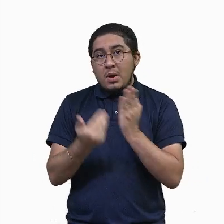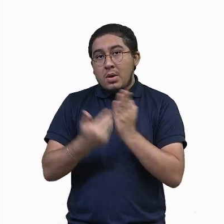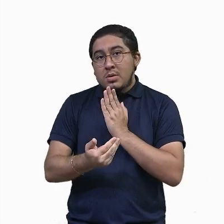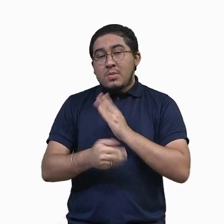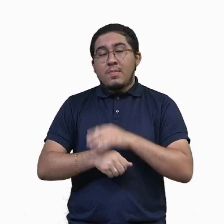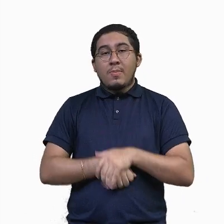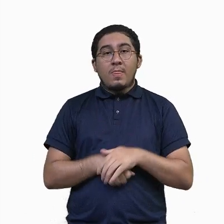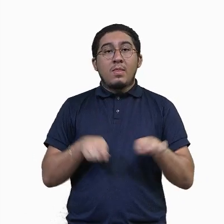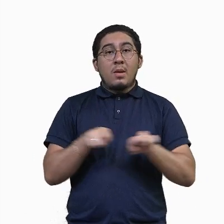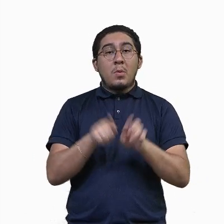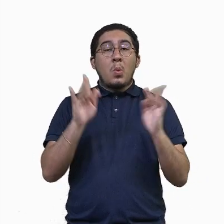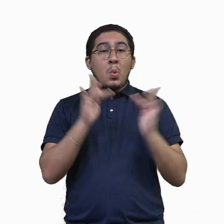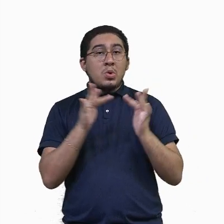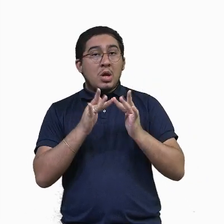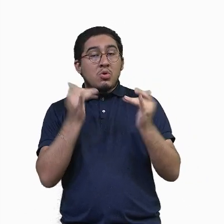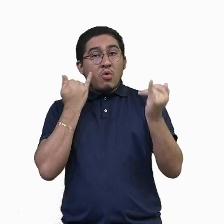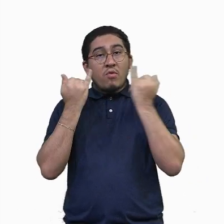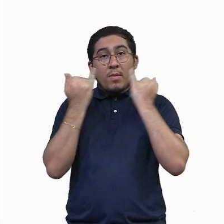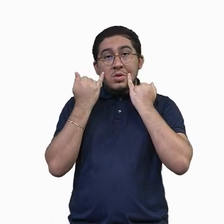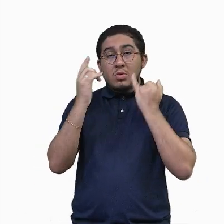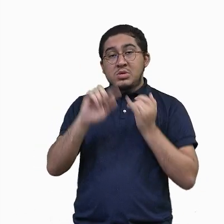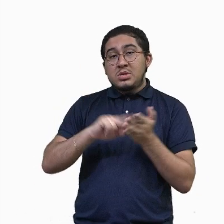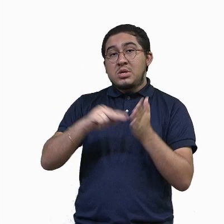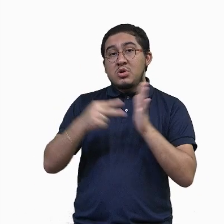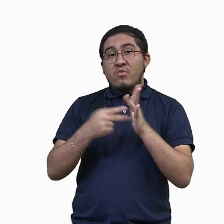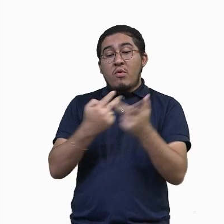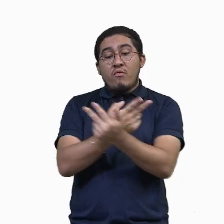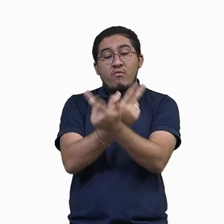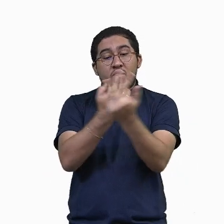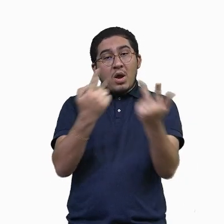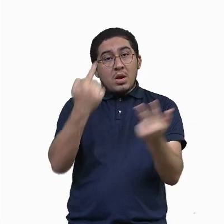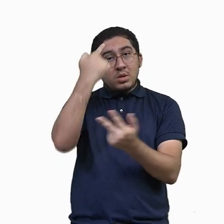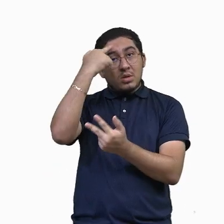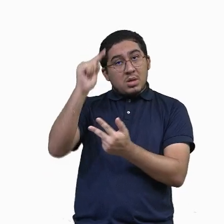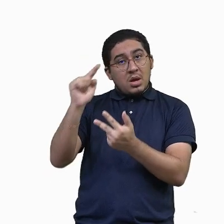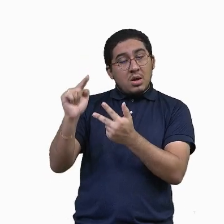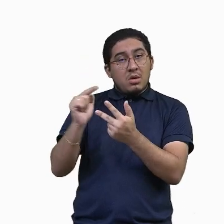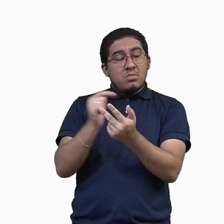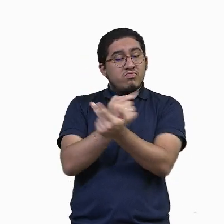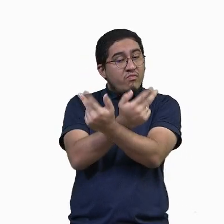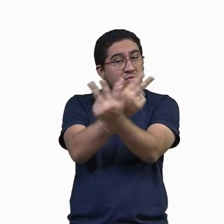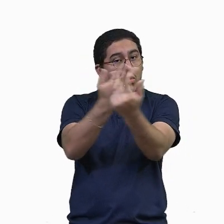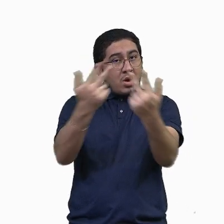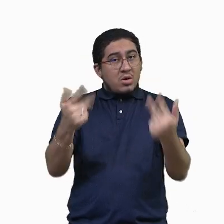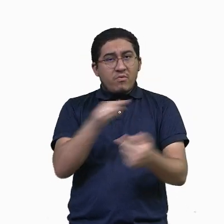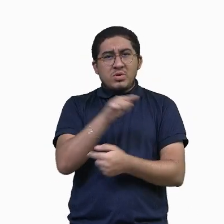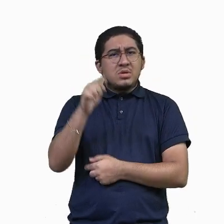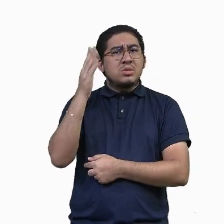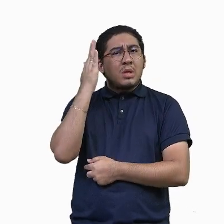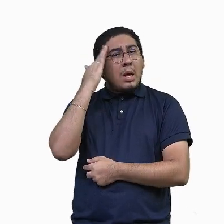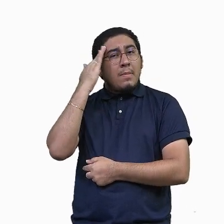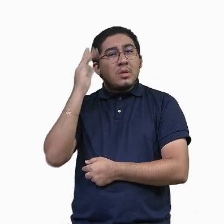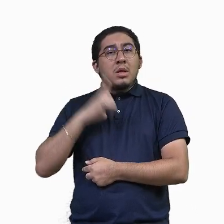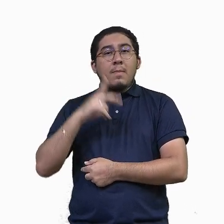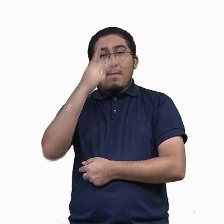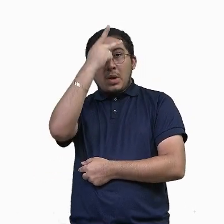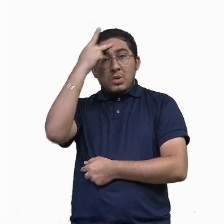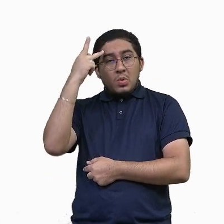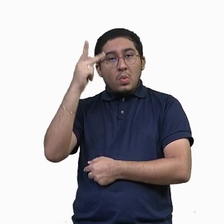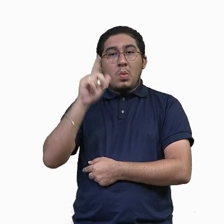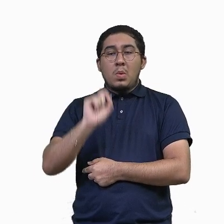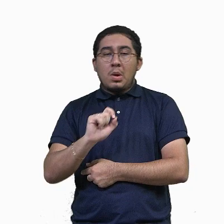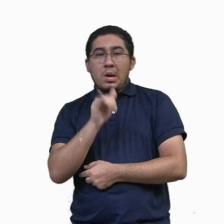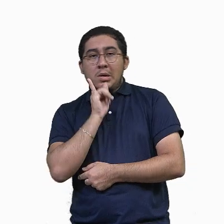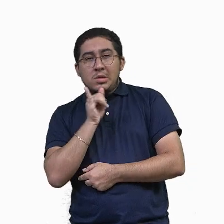acesso à informação e a pluralidade de ideias. Então, você já deve ter ouvido falar de casos de pessoas que muitas